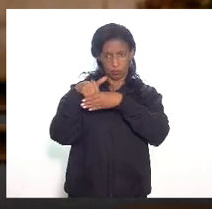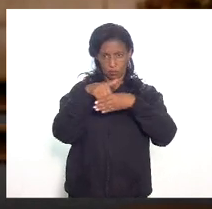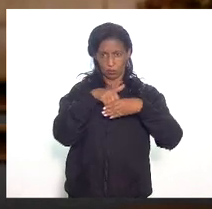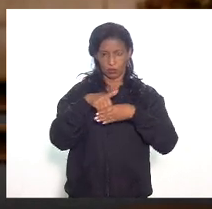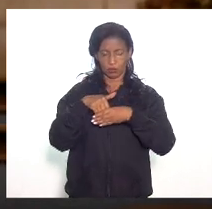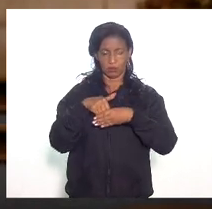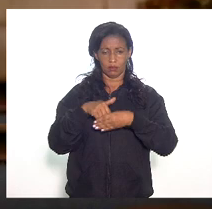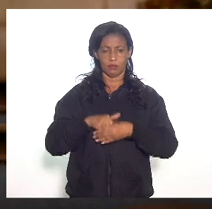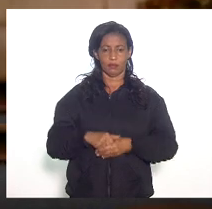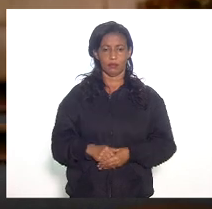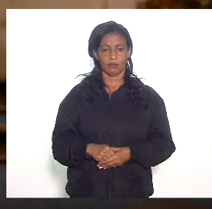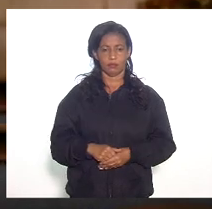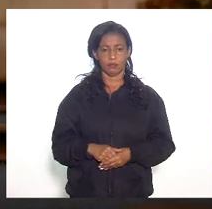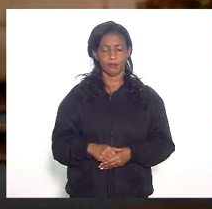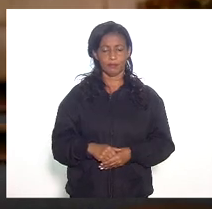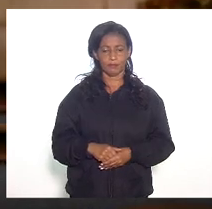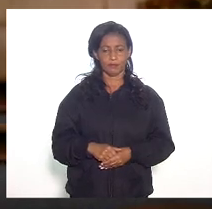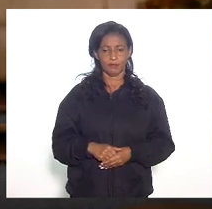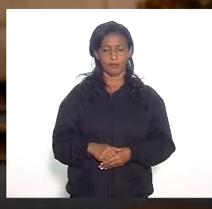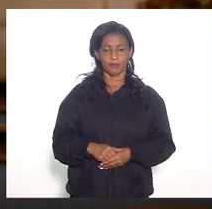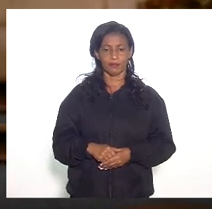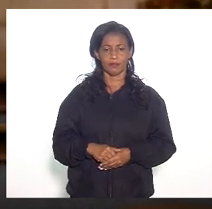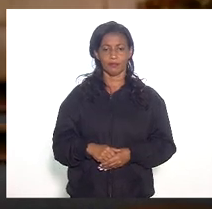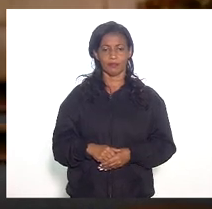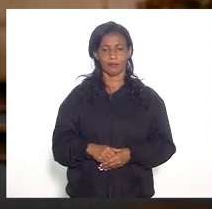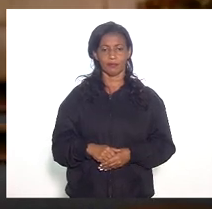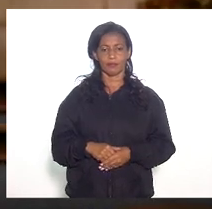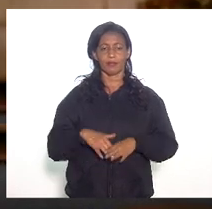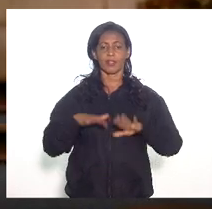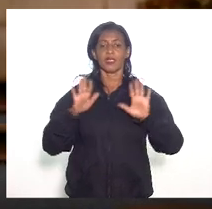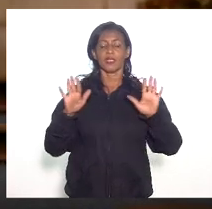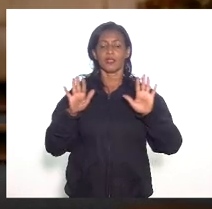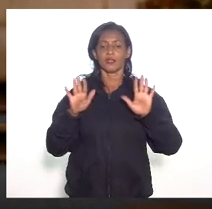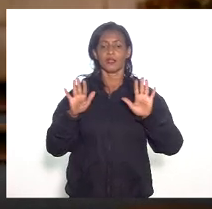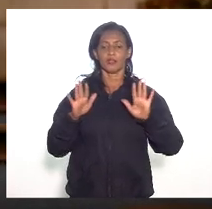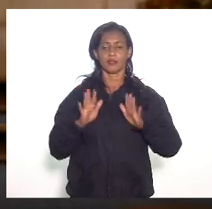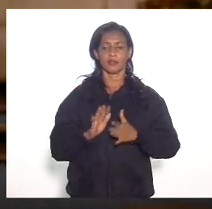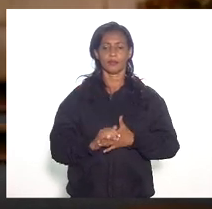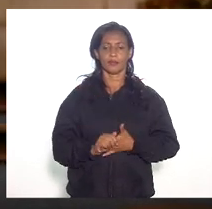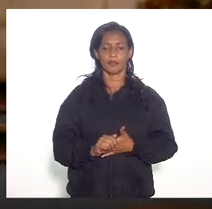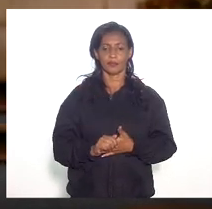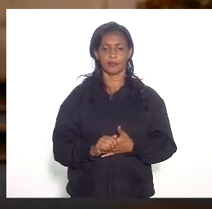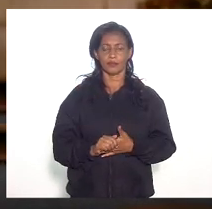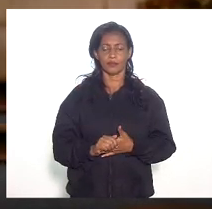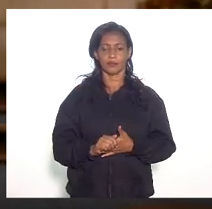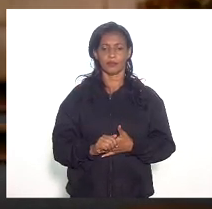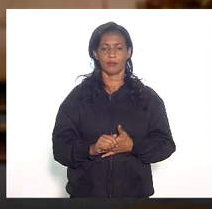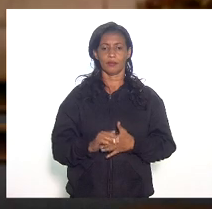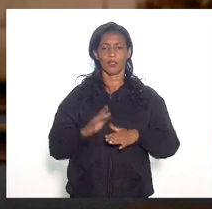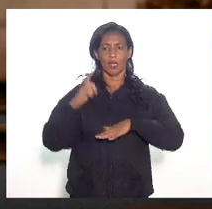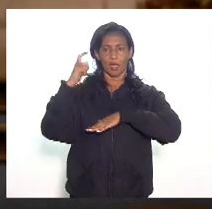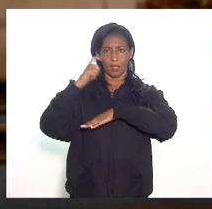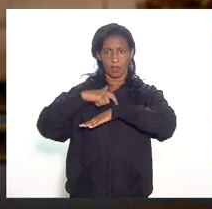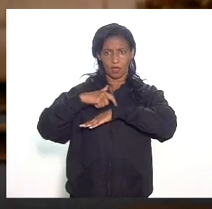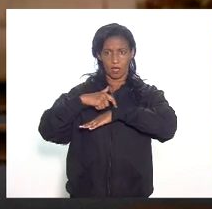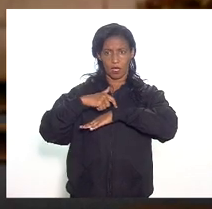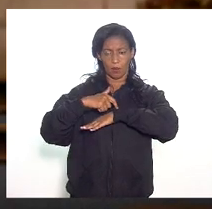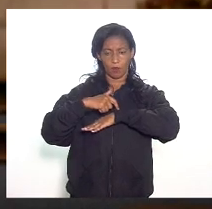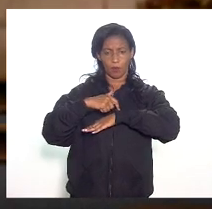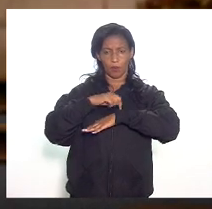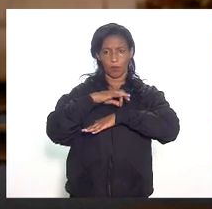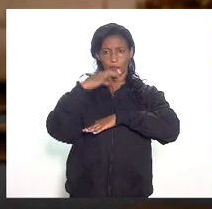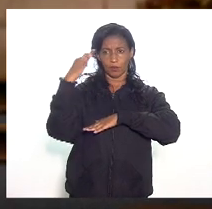pela ordem então nada mais decorrido o tempo regulamentar